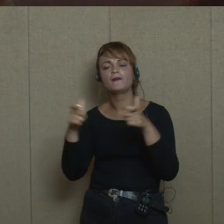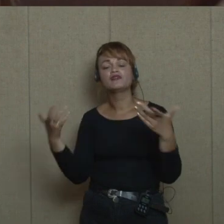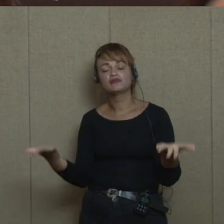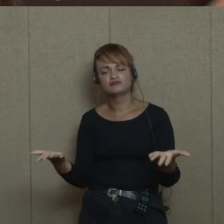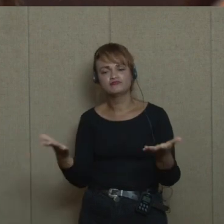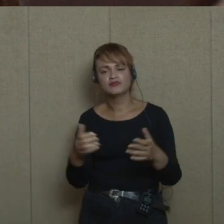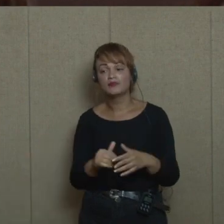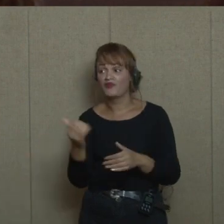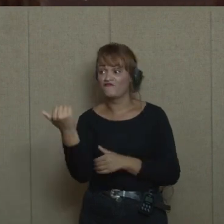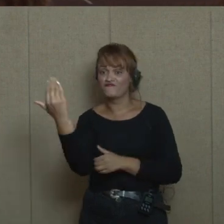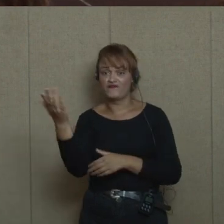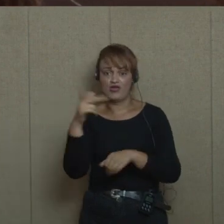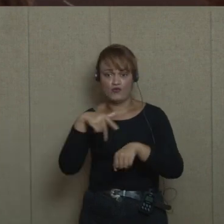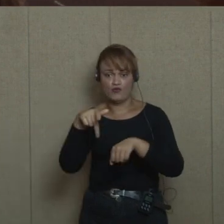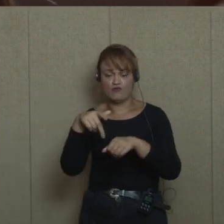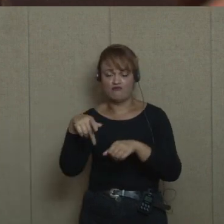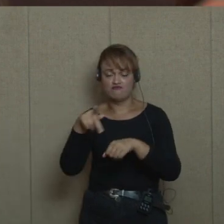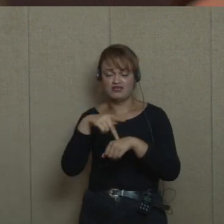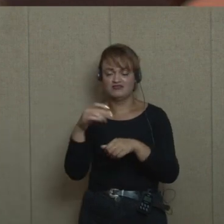da Europa,